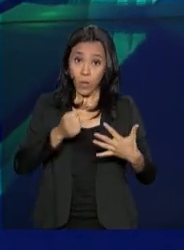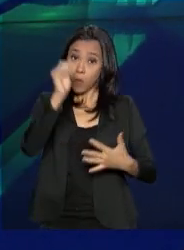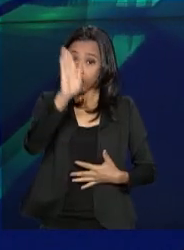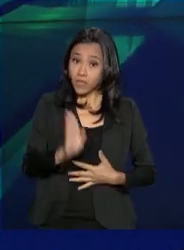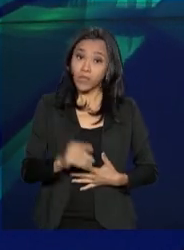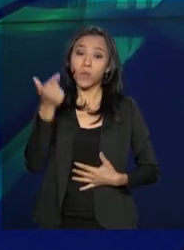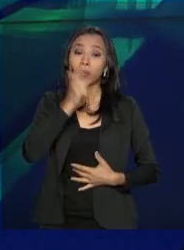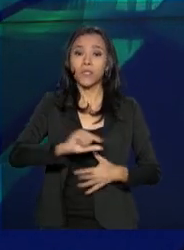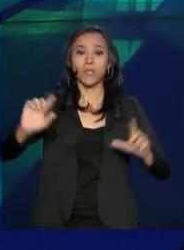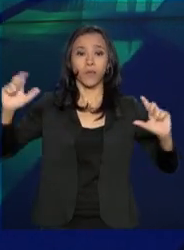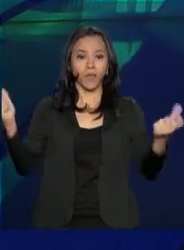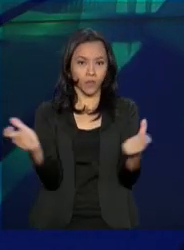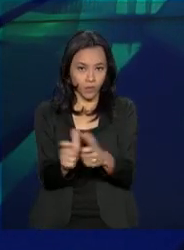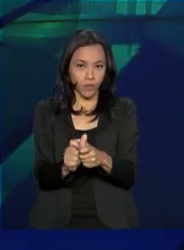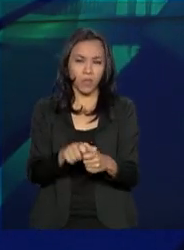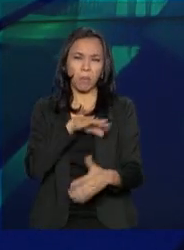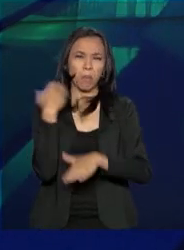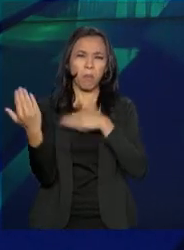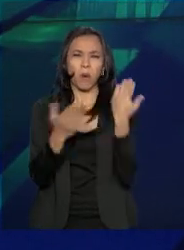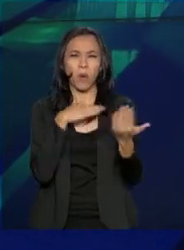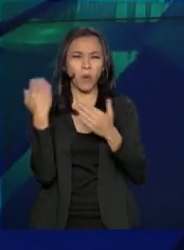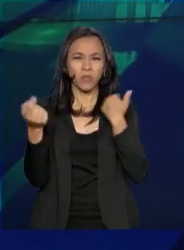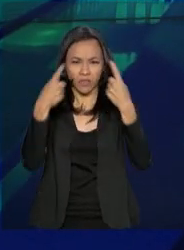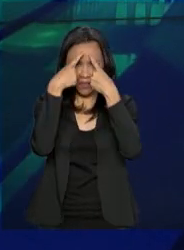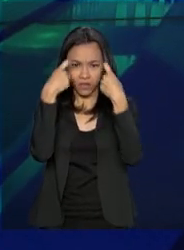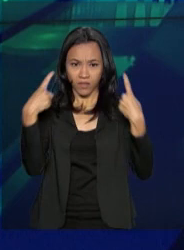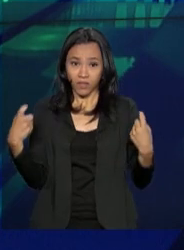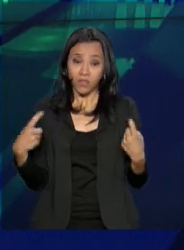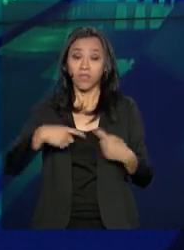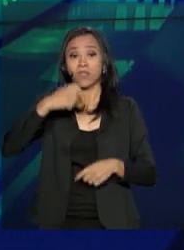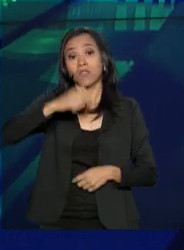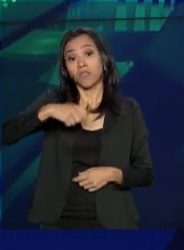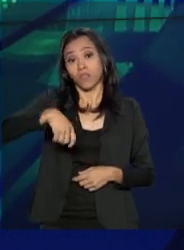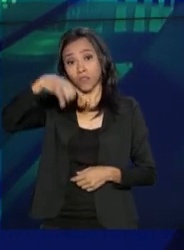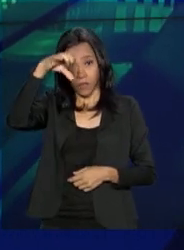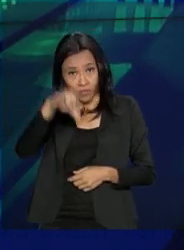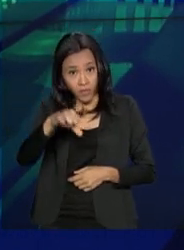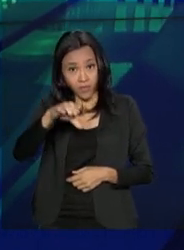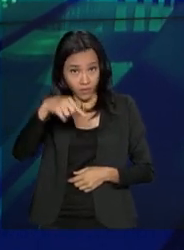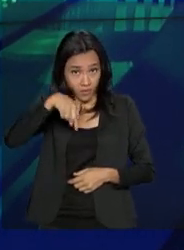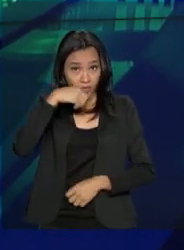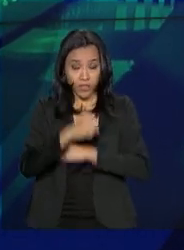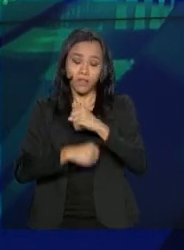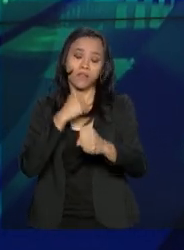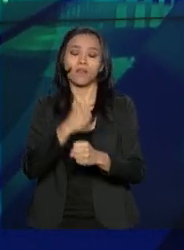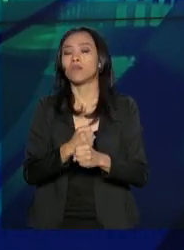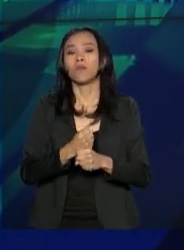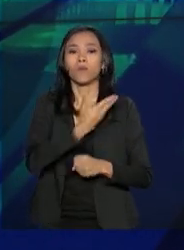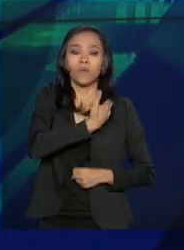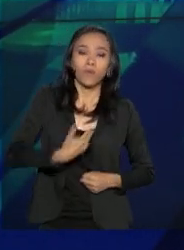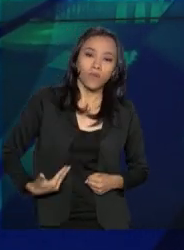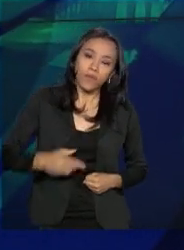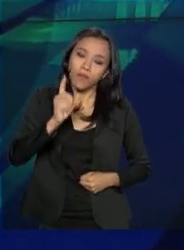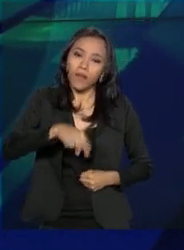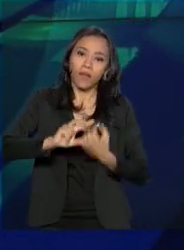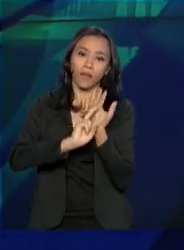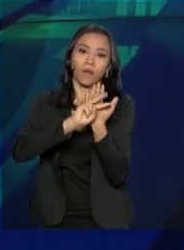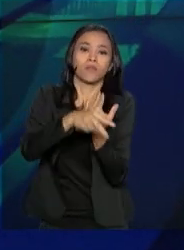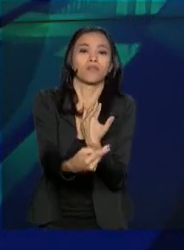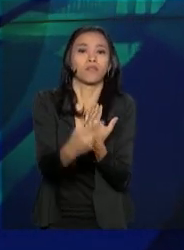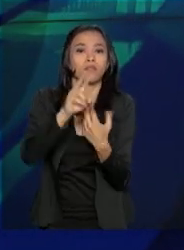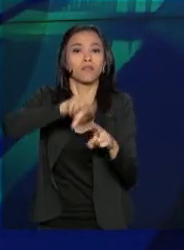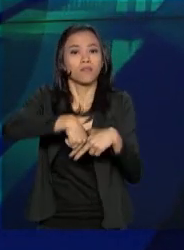o número de mortes violentas nos nove primeiros meses deste ano de acordo com o governo a redução é resultado de uma maior